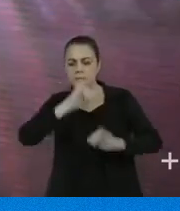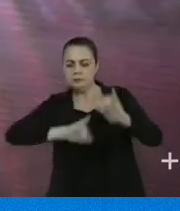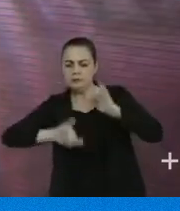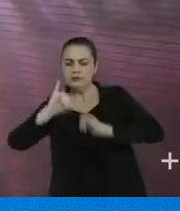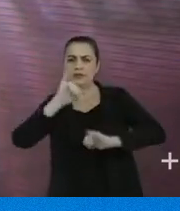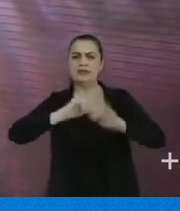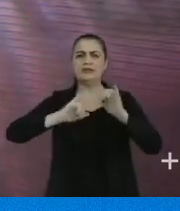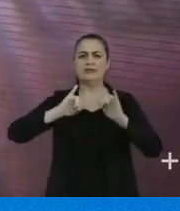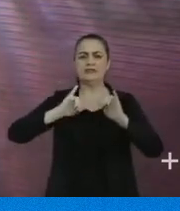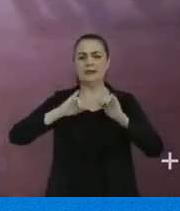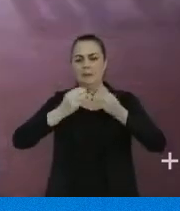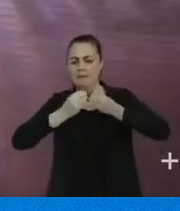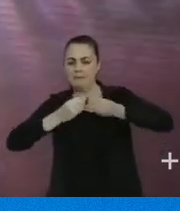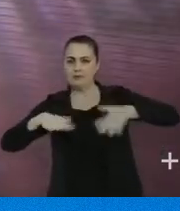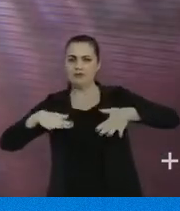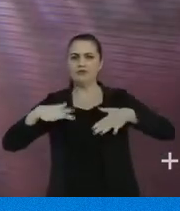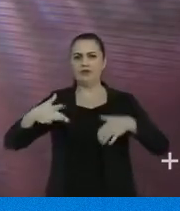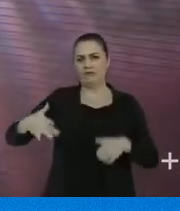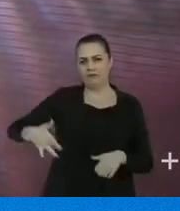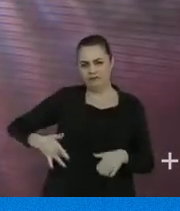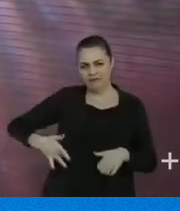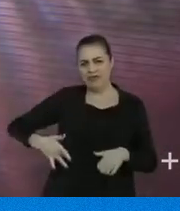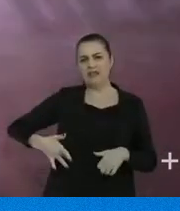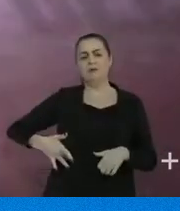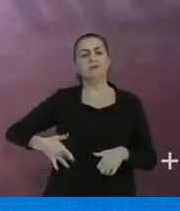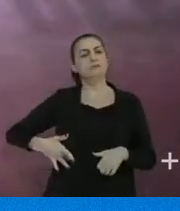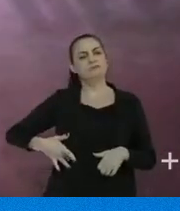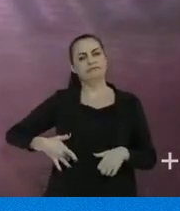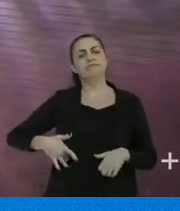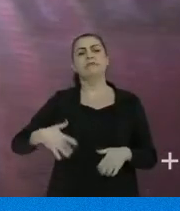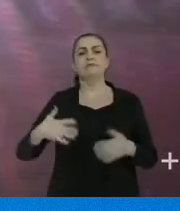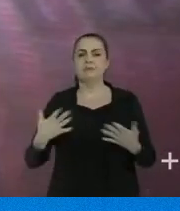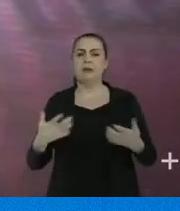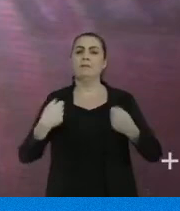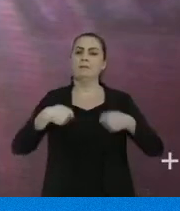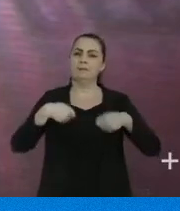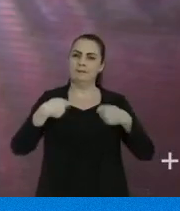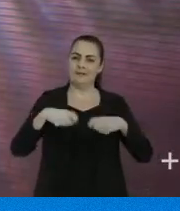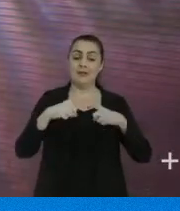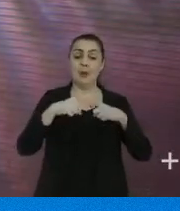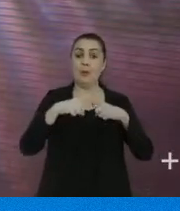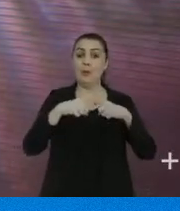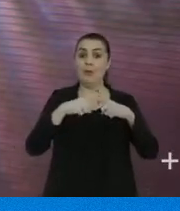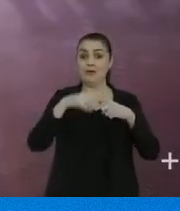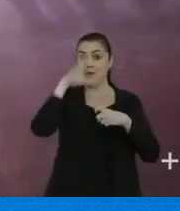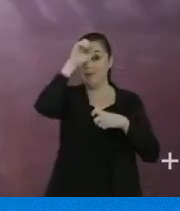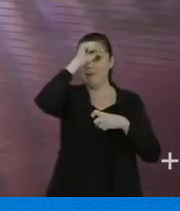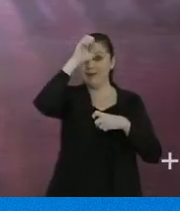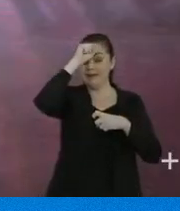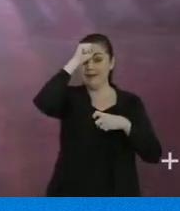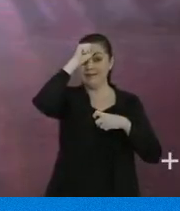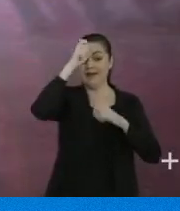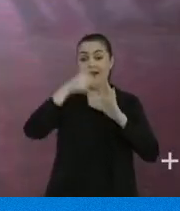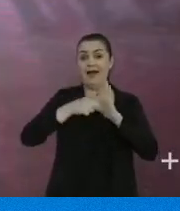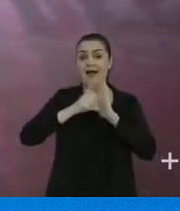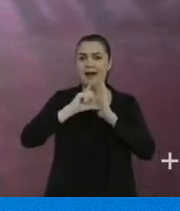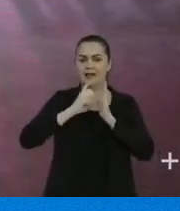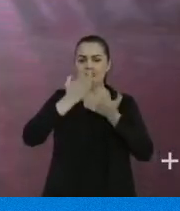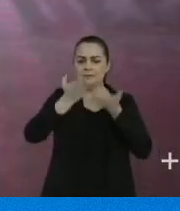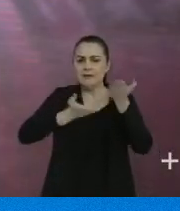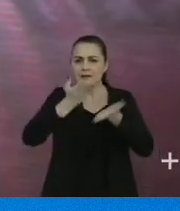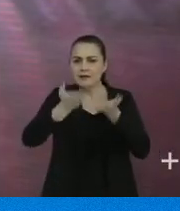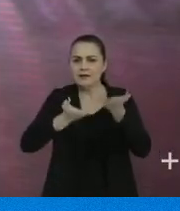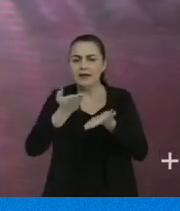do que isso. Isso deixa o médico lá saber, ele tem que aprender, porque ele tem que saber para tratar, ele tem que aprender isso. Mas a gente tem